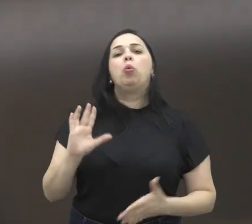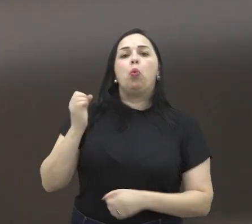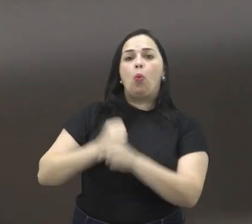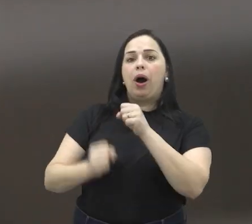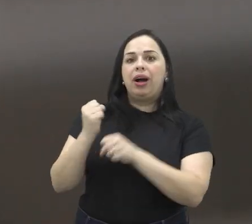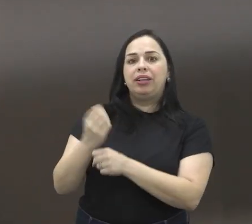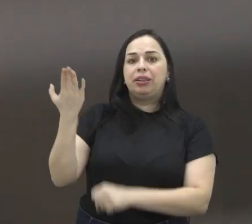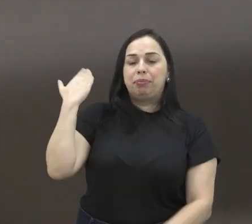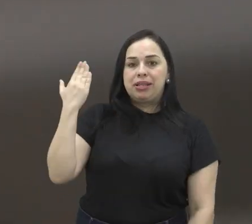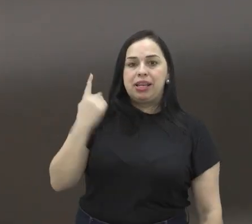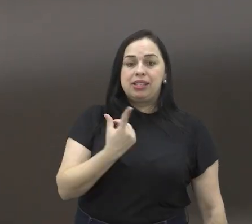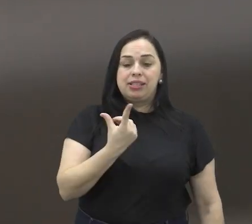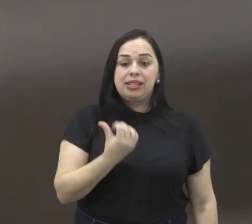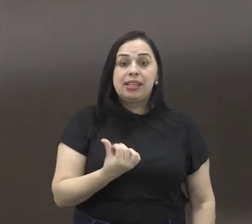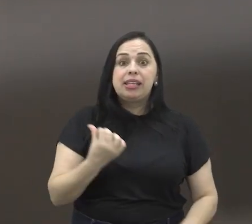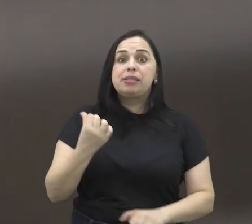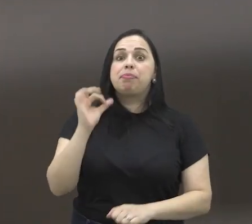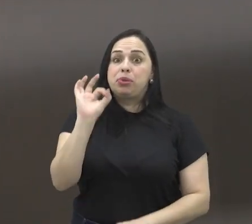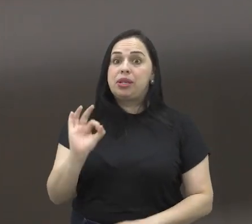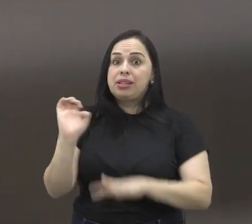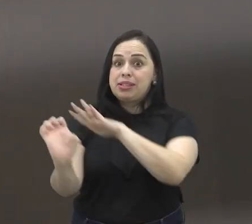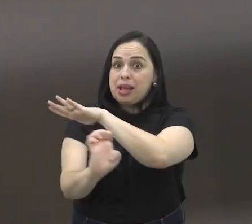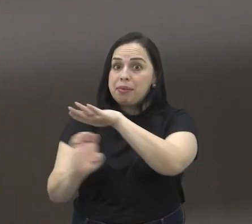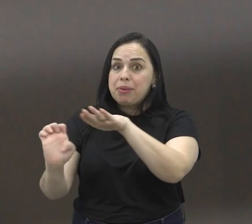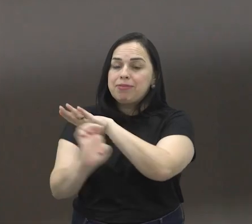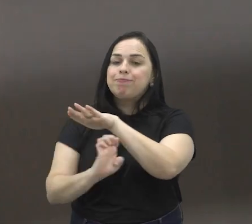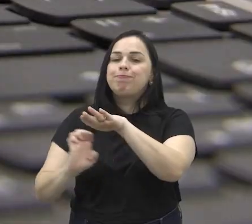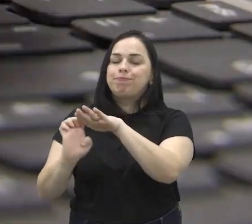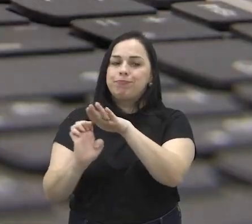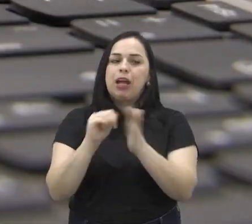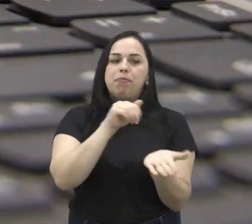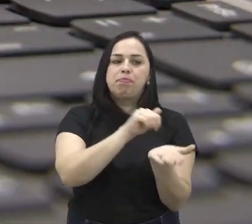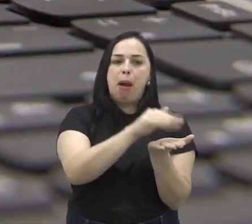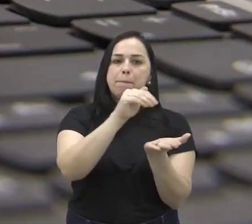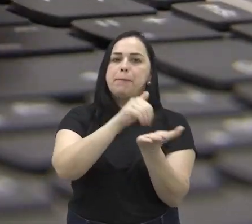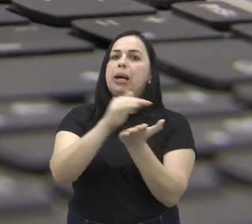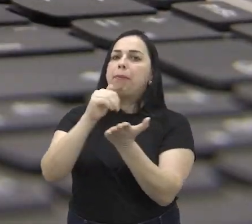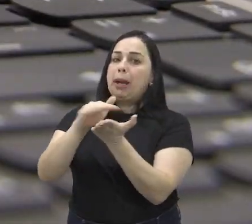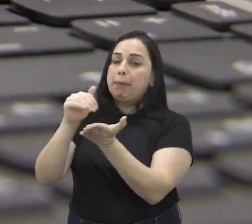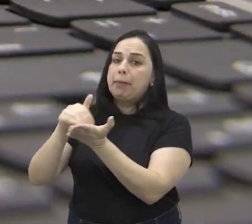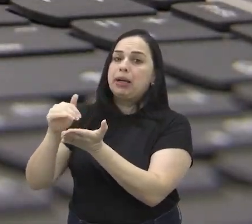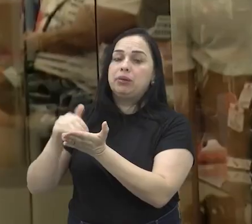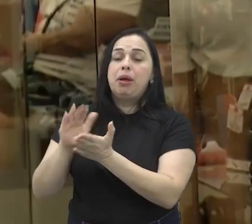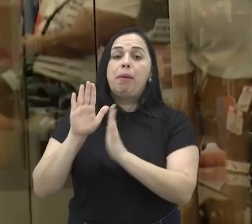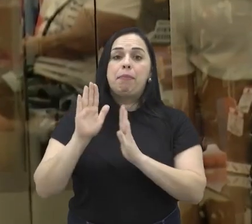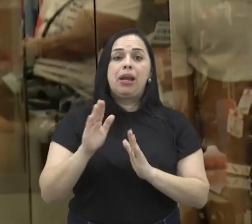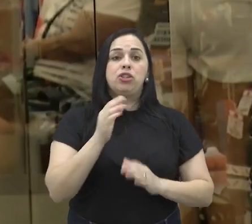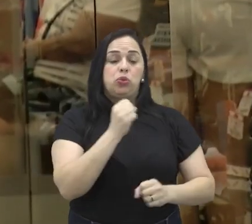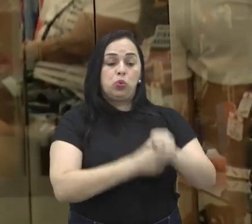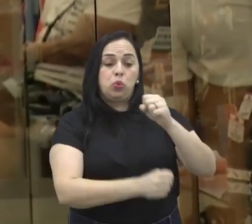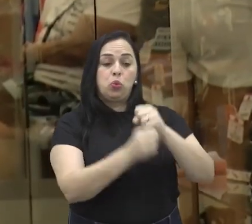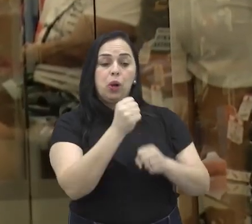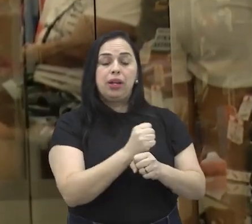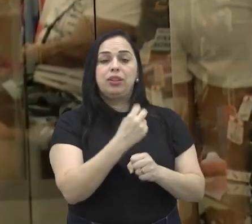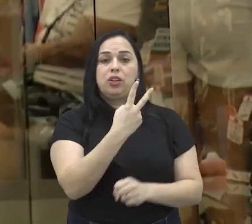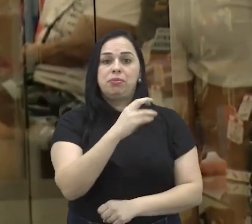acaso. No ano passado, 16% das empresas no Brasil fizeram grandes demissões. No ano